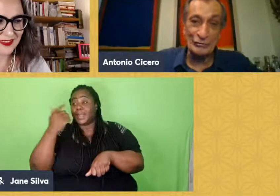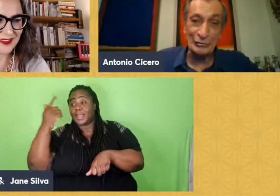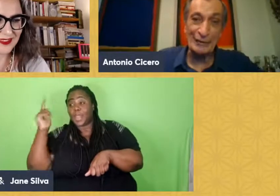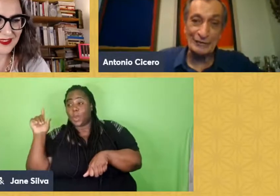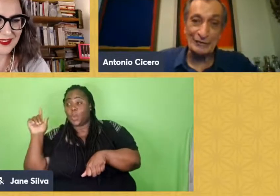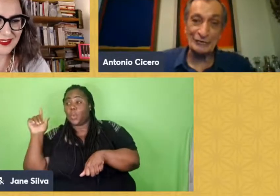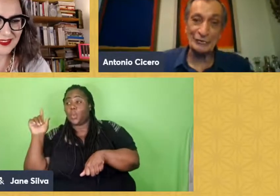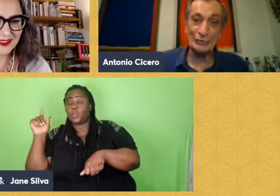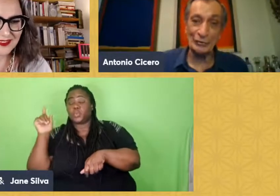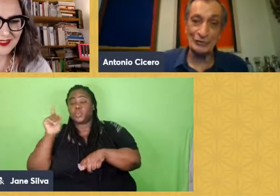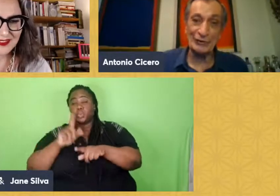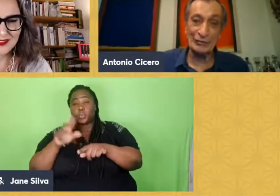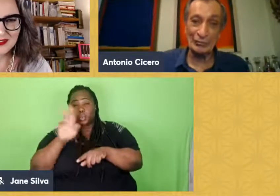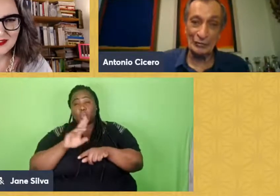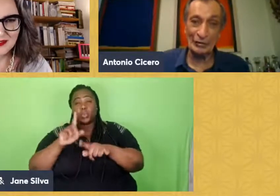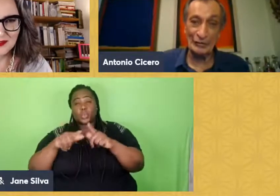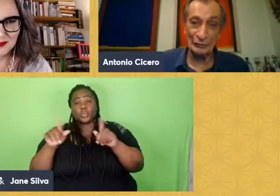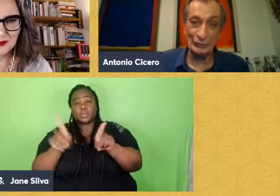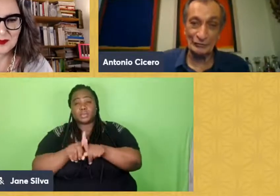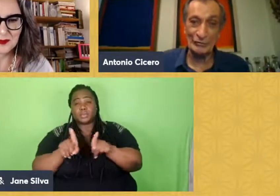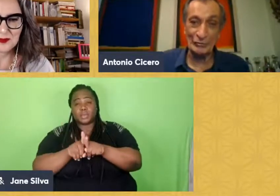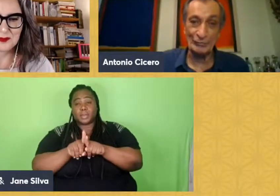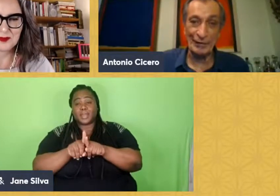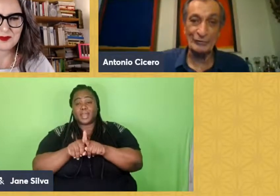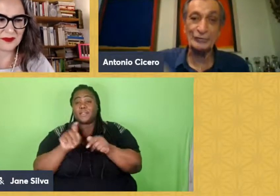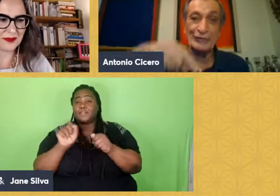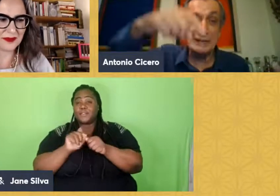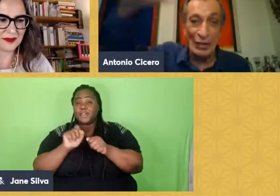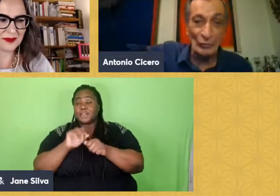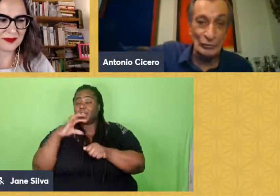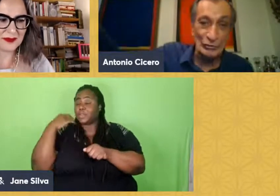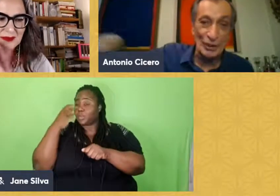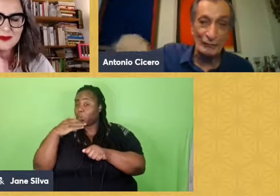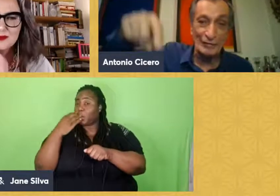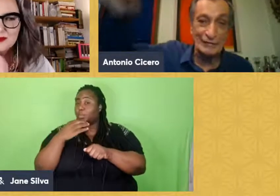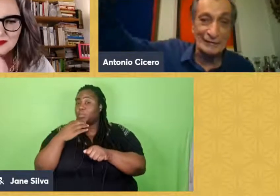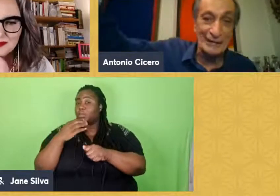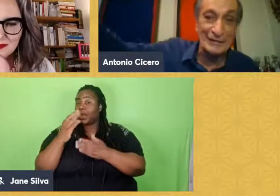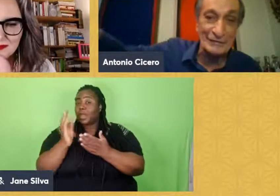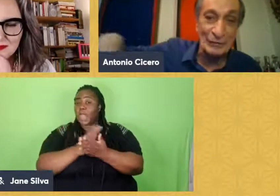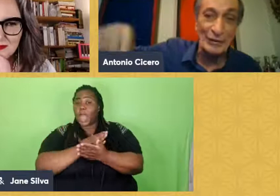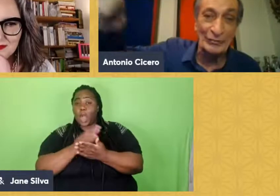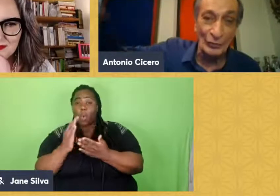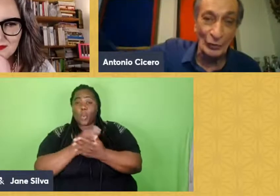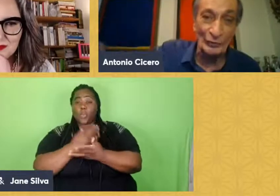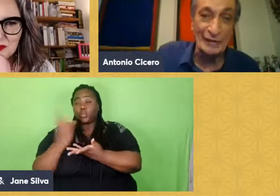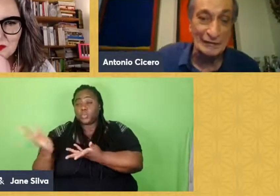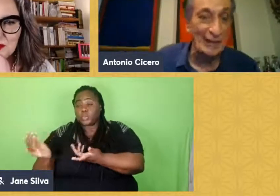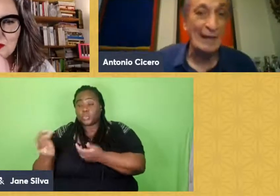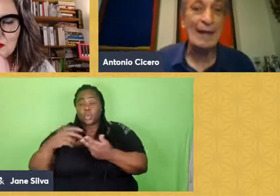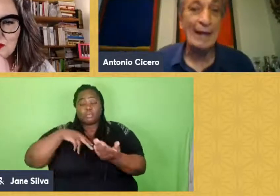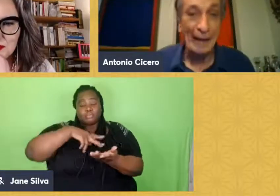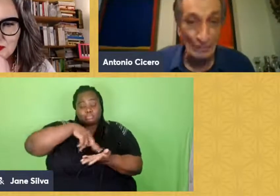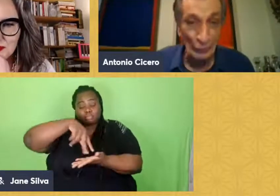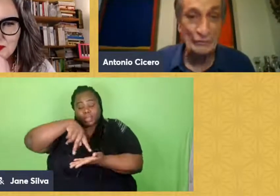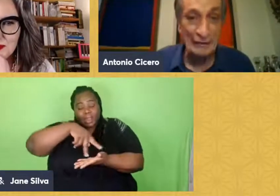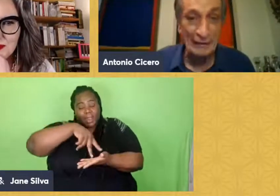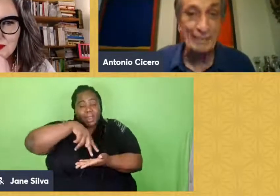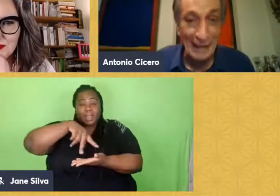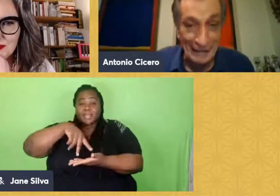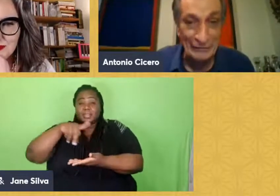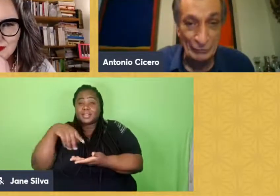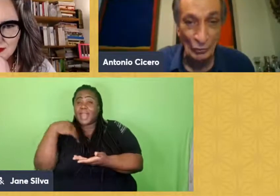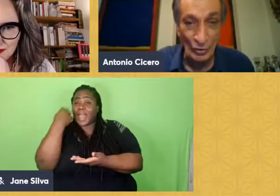outros instrumentistas surgem, tocando outros instrumentos, e alguns jovens dançam em torno. Quer dizer, é